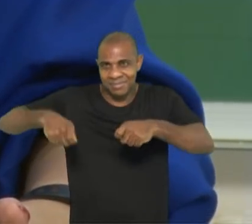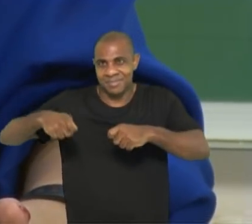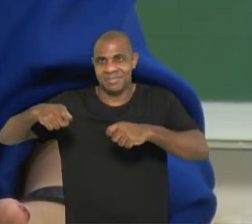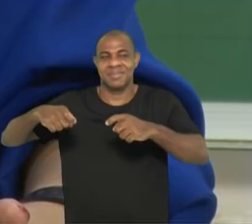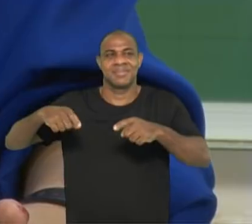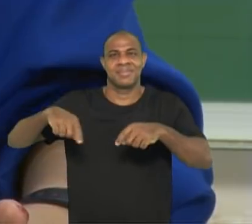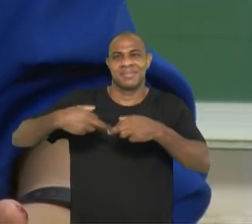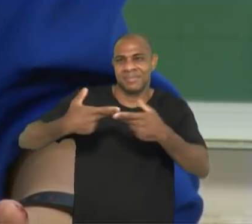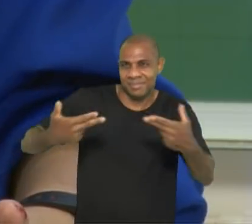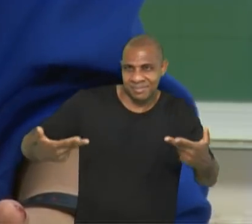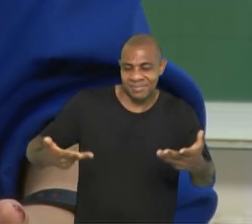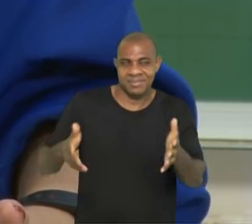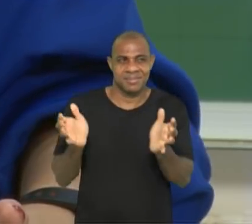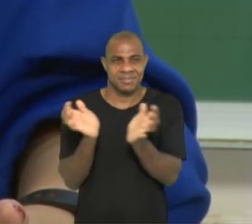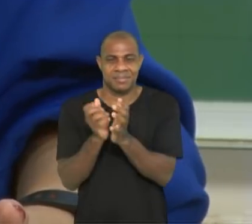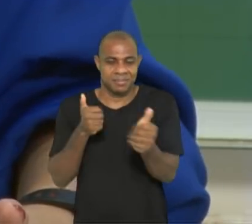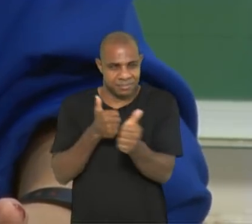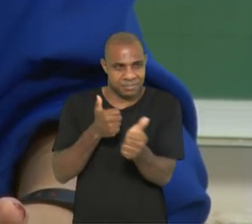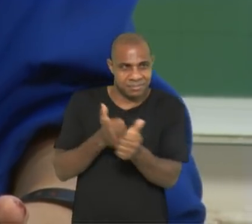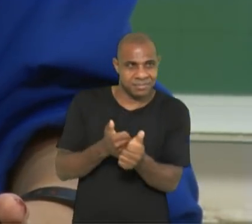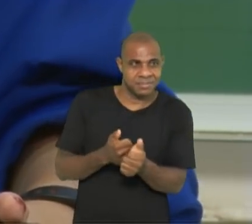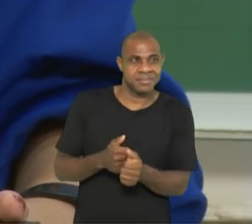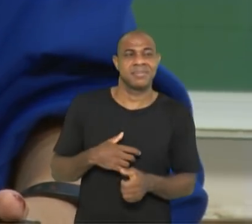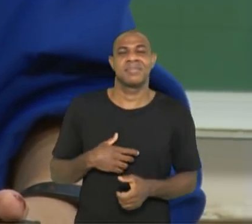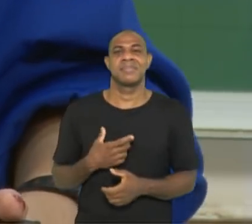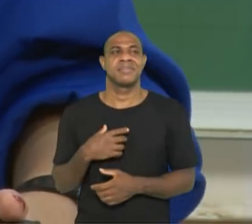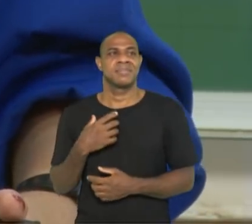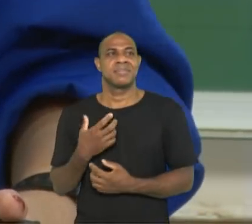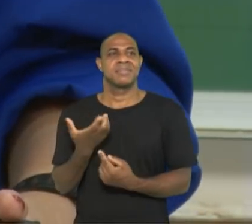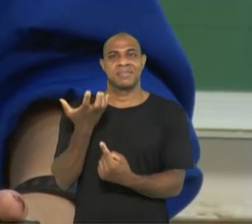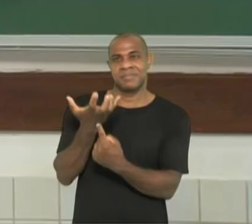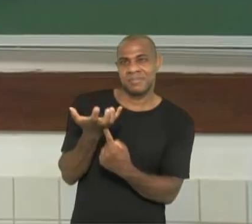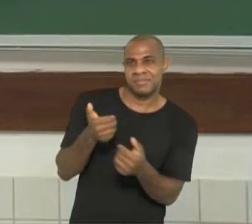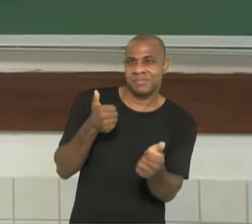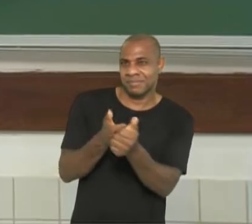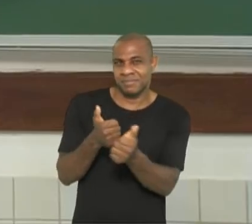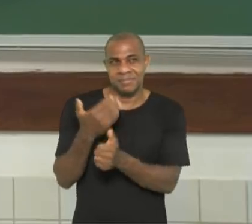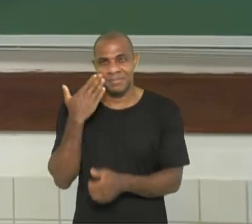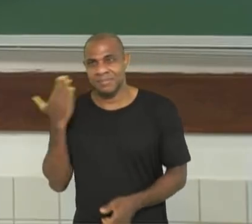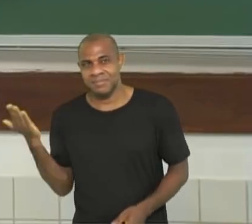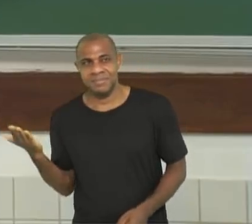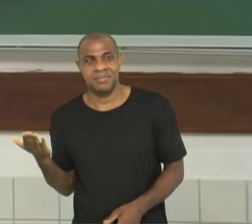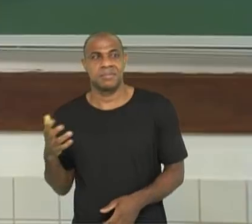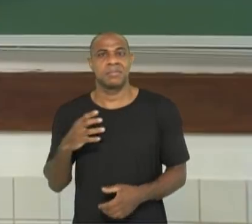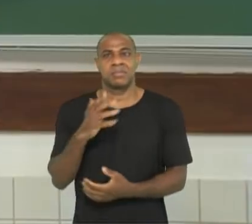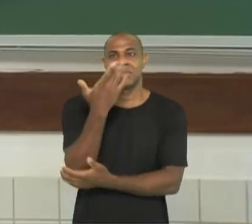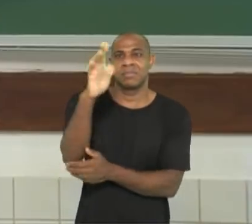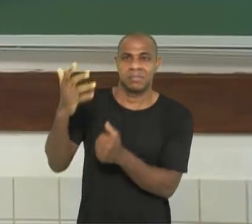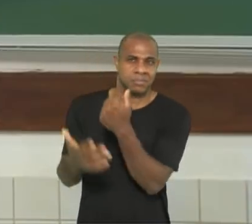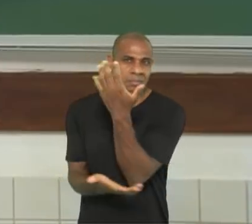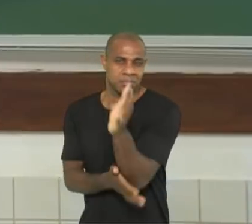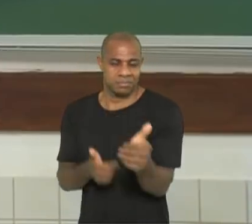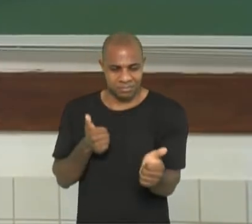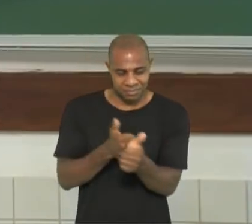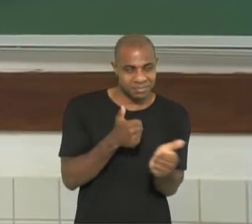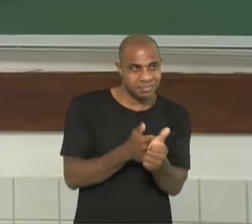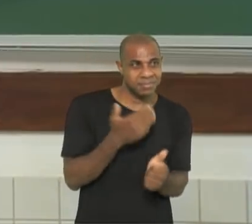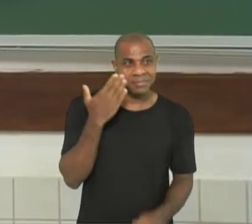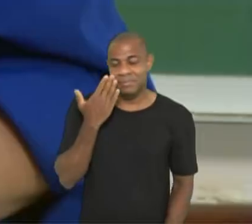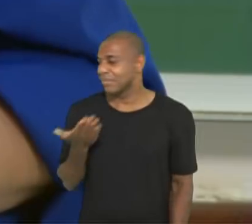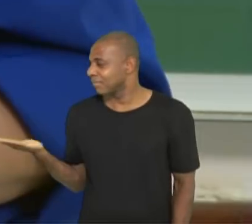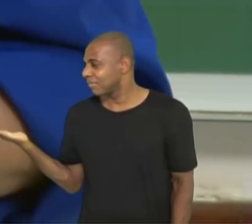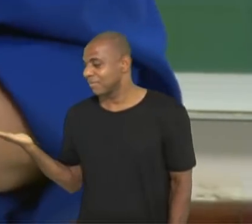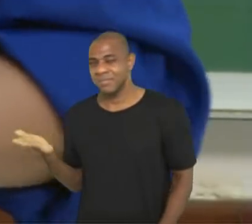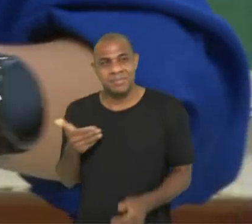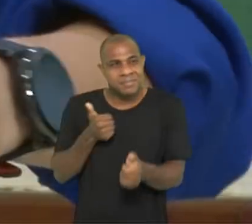que tem bastante árvores, provavelmente você já deve ter visto um, ou até mesmo se você morar perto de bosques, talvez você tenha visto algum